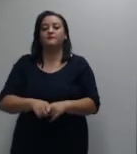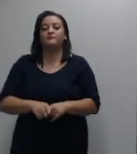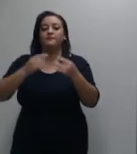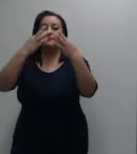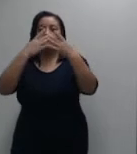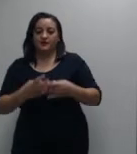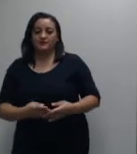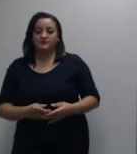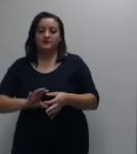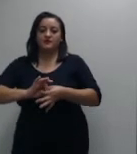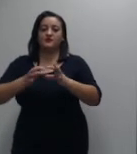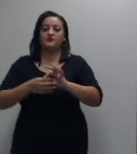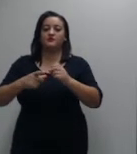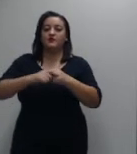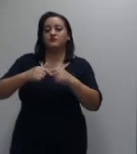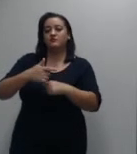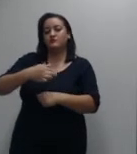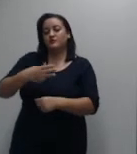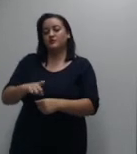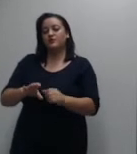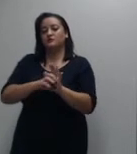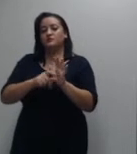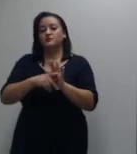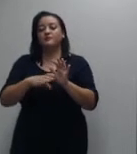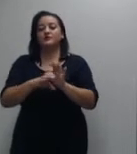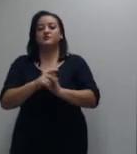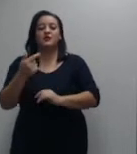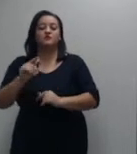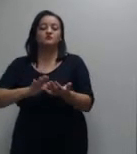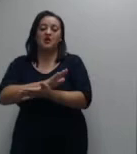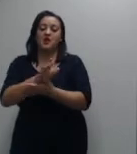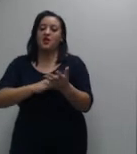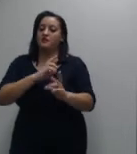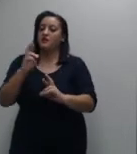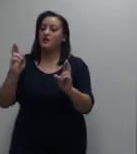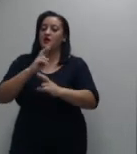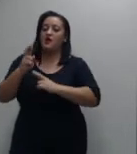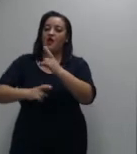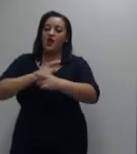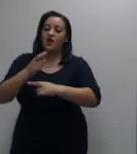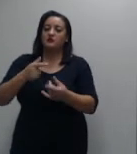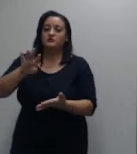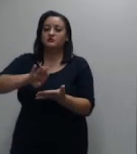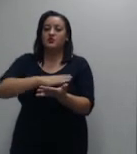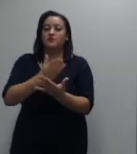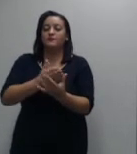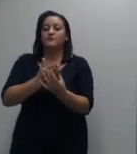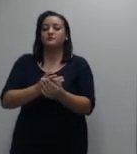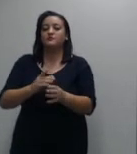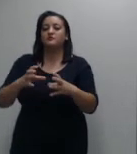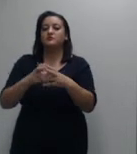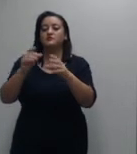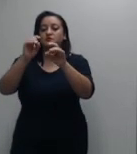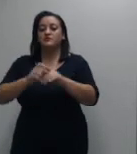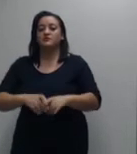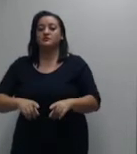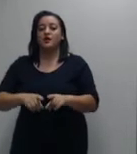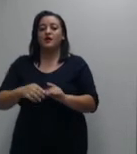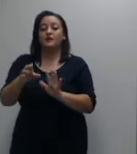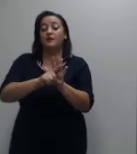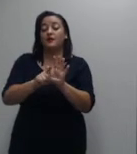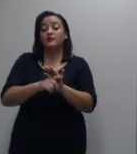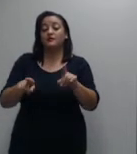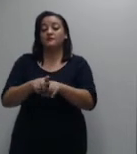elencadas no artigo 23 do Código Civil não possui nenhuma relação com o caso concreto e faça sua inscrição do dispositivo legal deixar